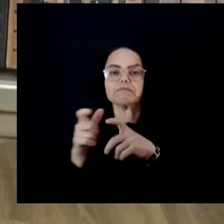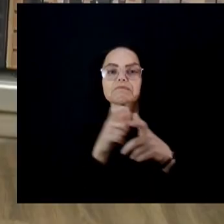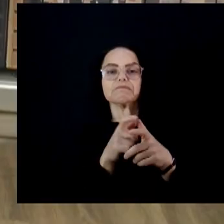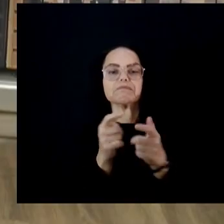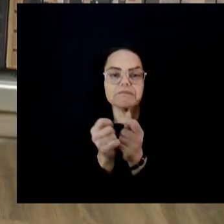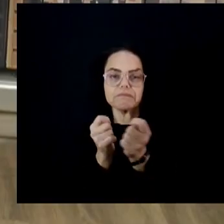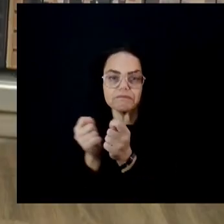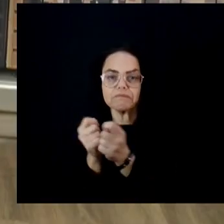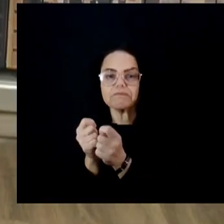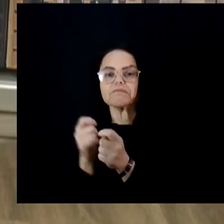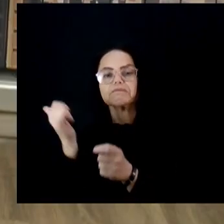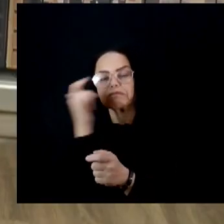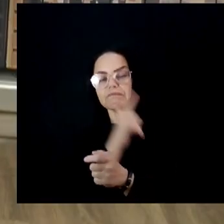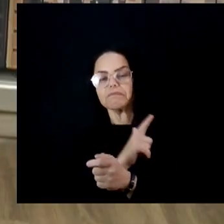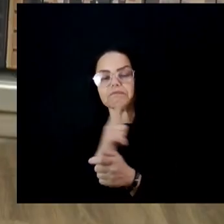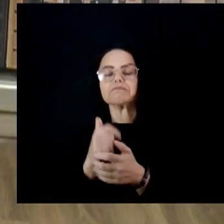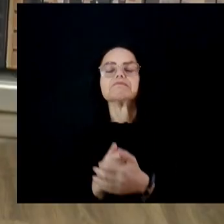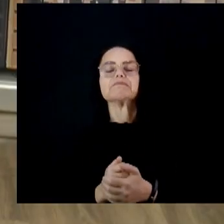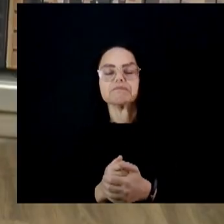conseguir